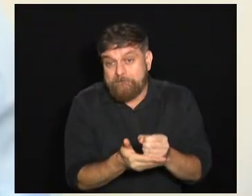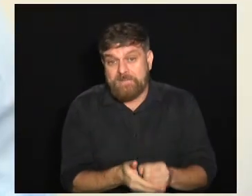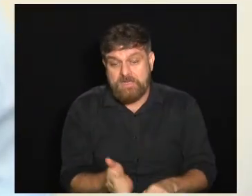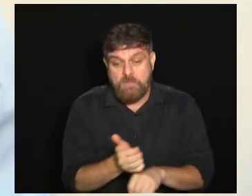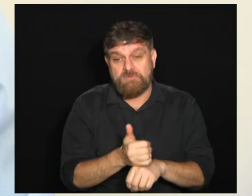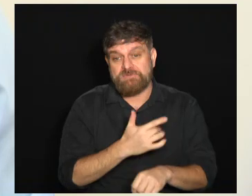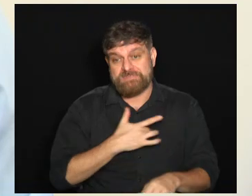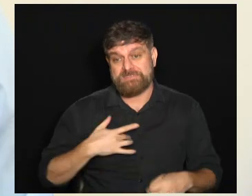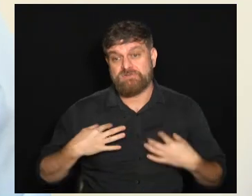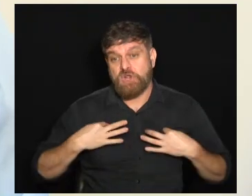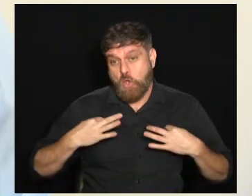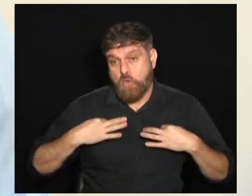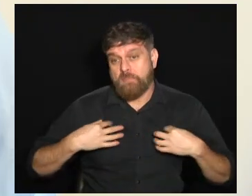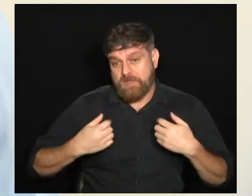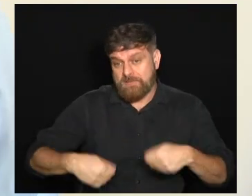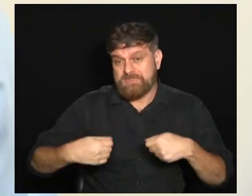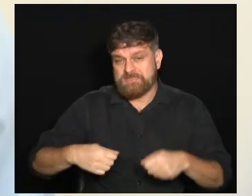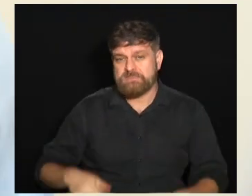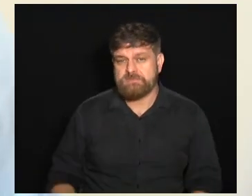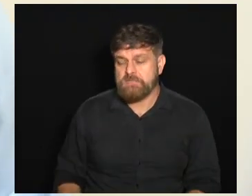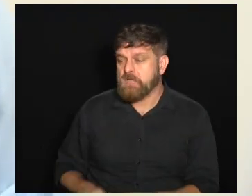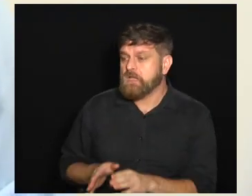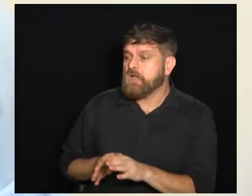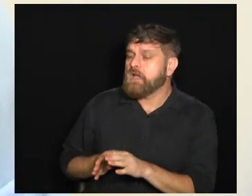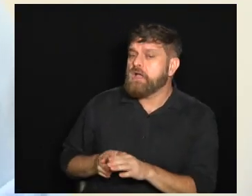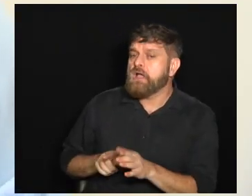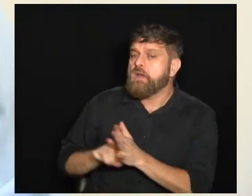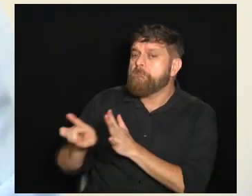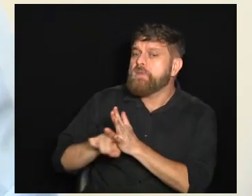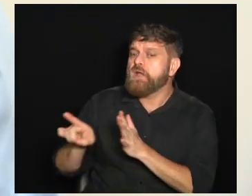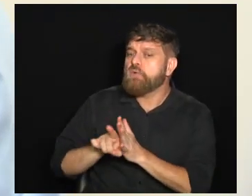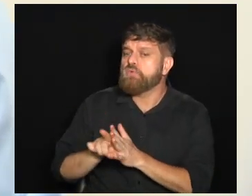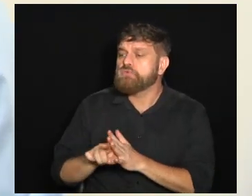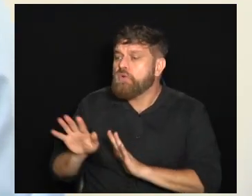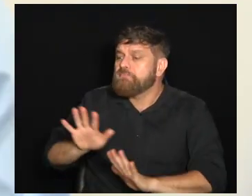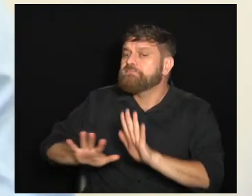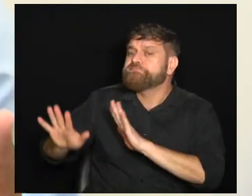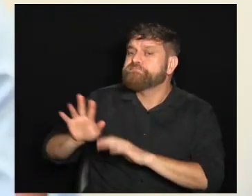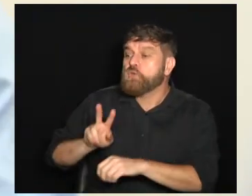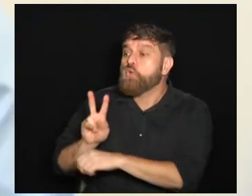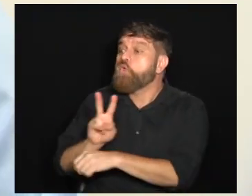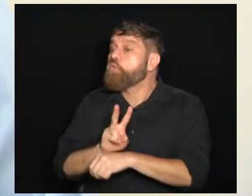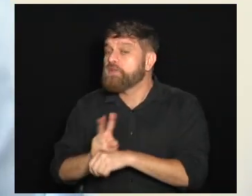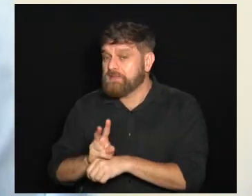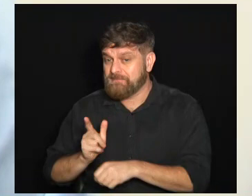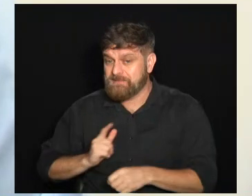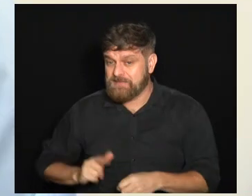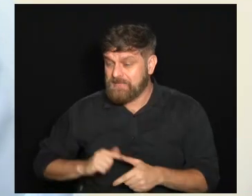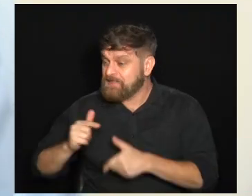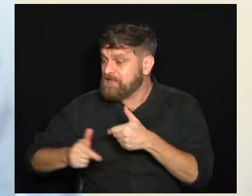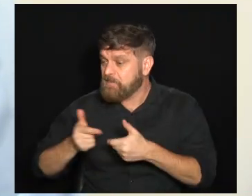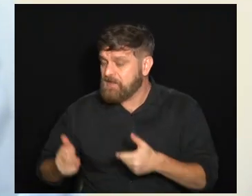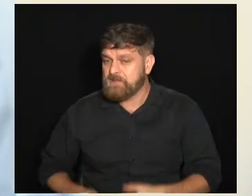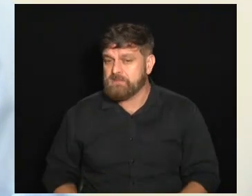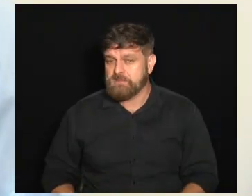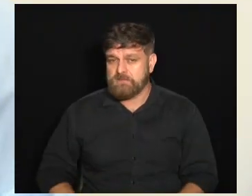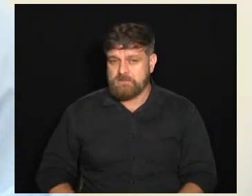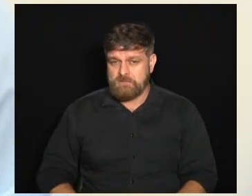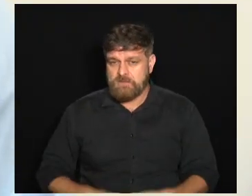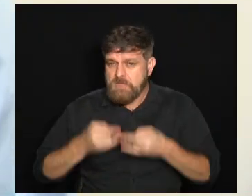E quais os cuidados que vocês estão tomando? Mesmo trabalhando, vocês usam máscara,